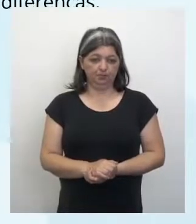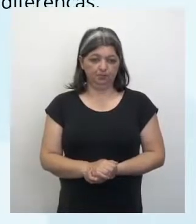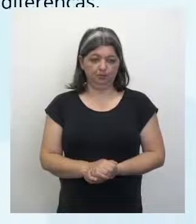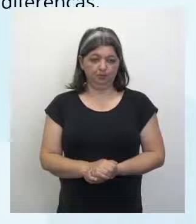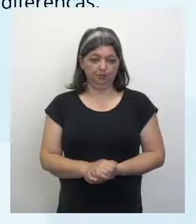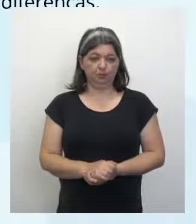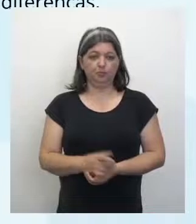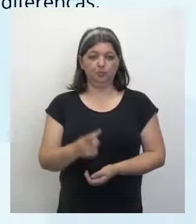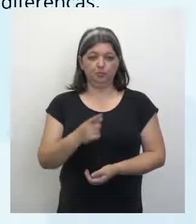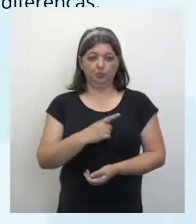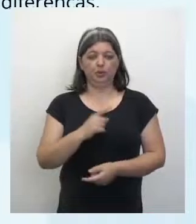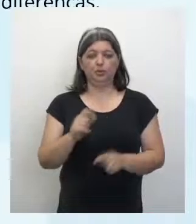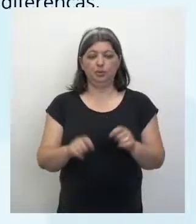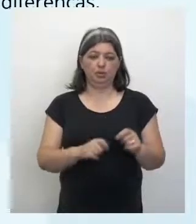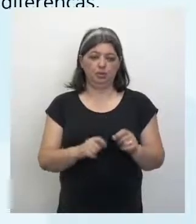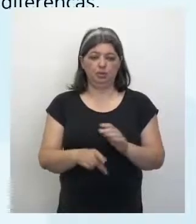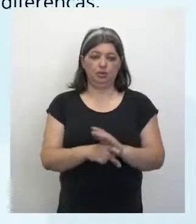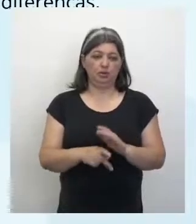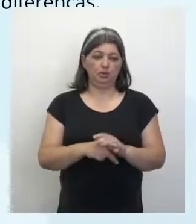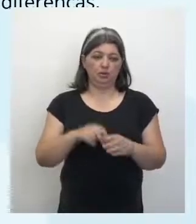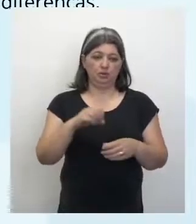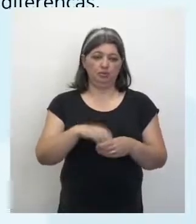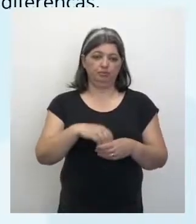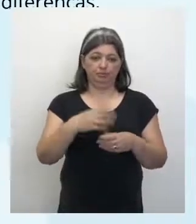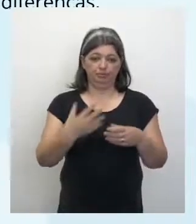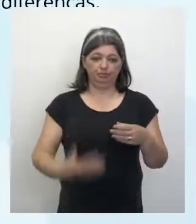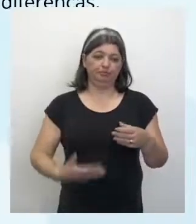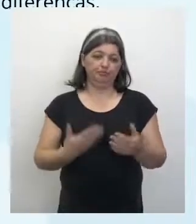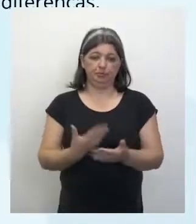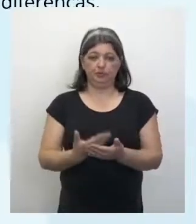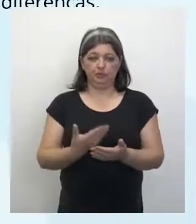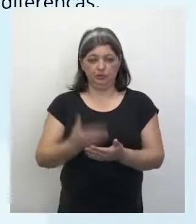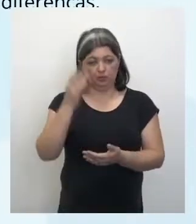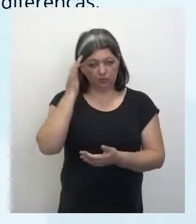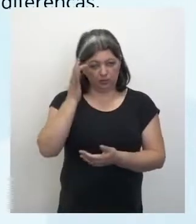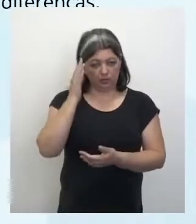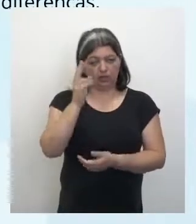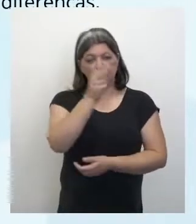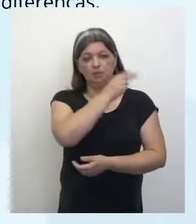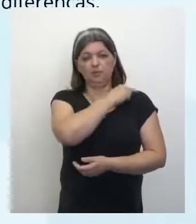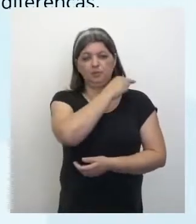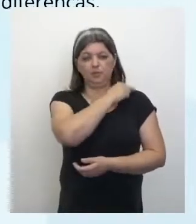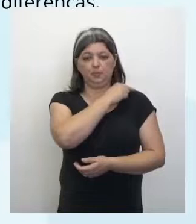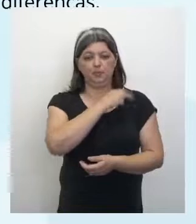Então, nós temos aí, ó, como conteúdo da aula de filosofia, né, do segundo ano do ensino médio,